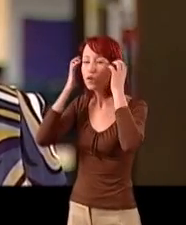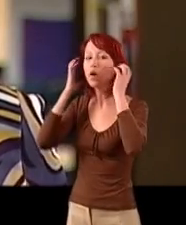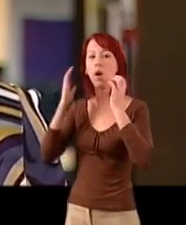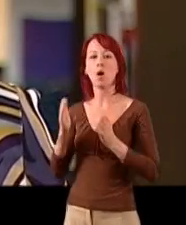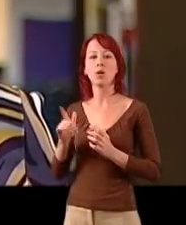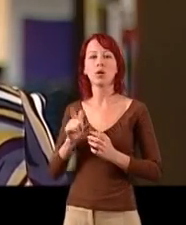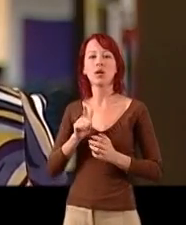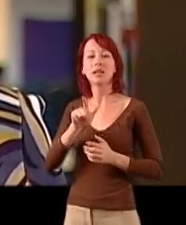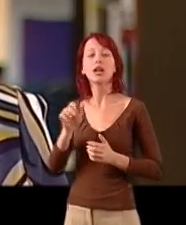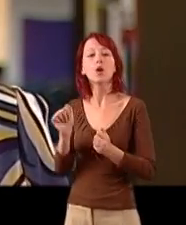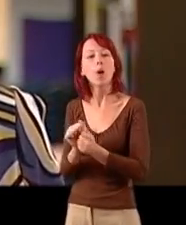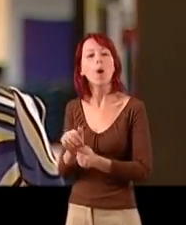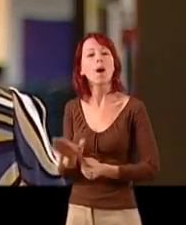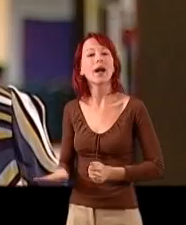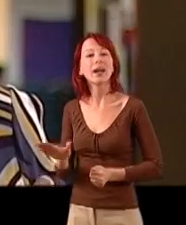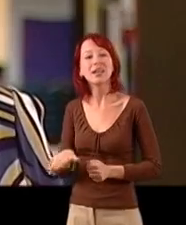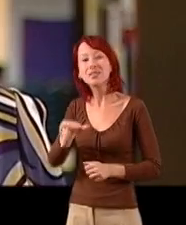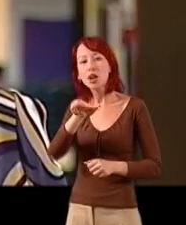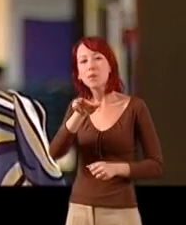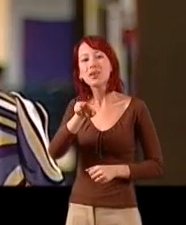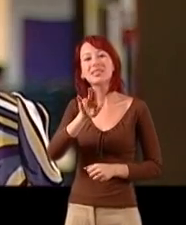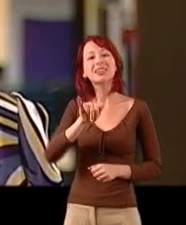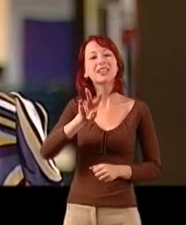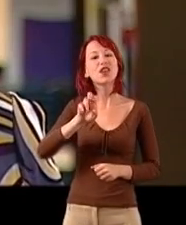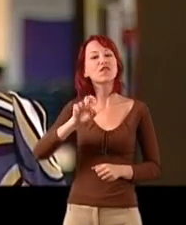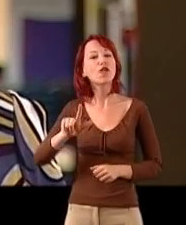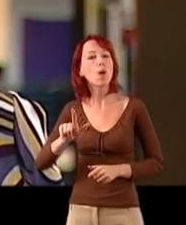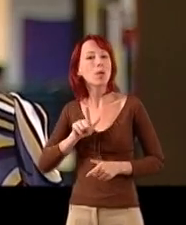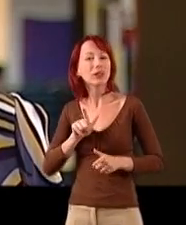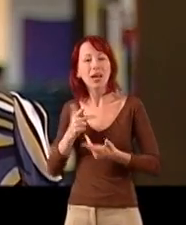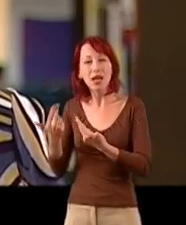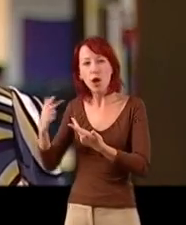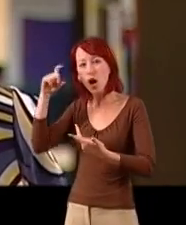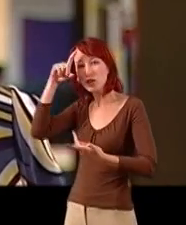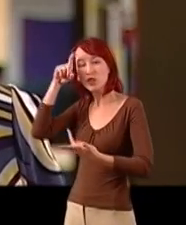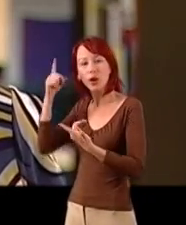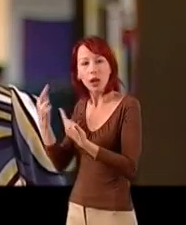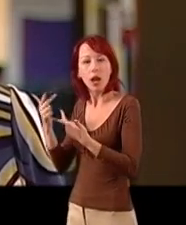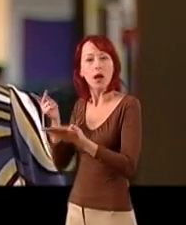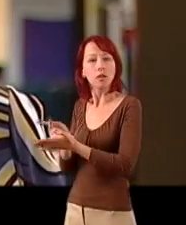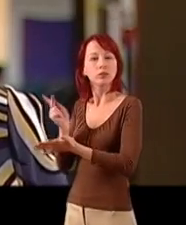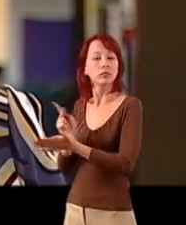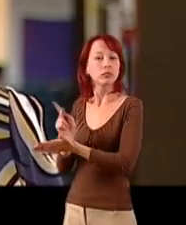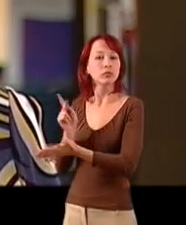crianças com o mesmo nível de desenvolvimento ou com a mesma dificuldade,